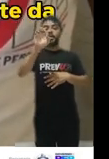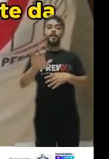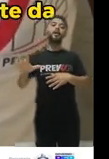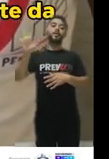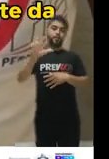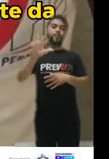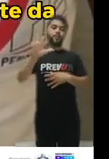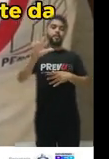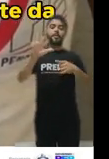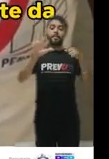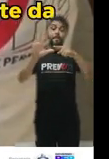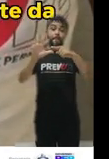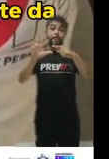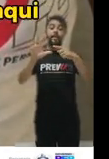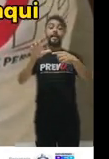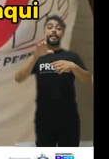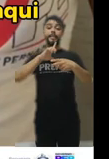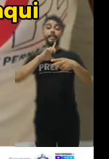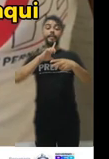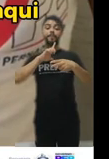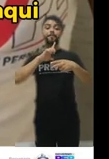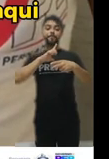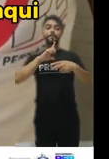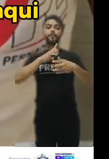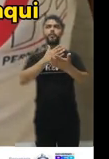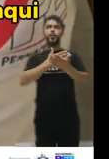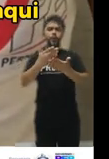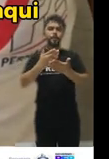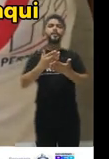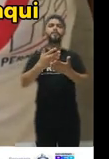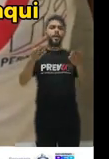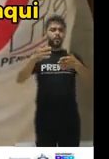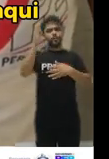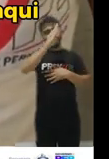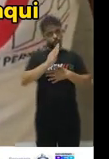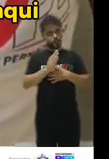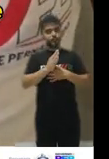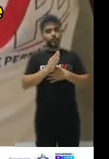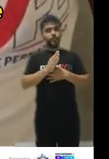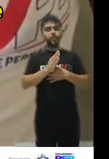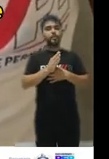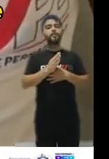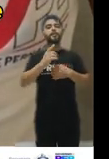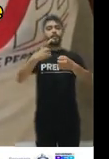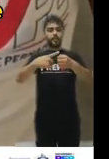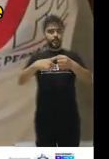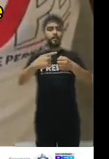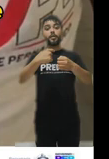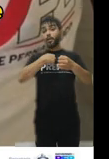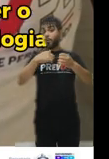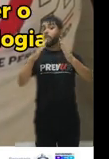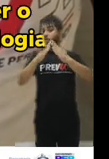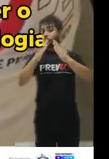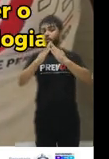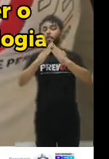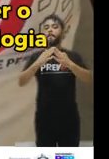faculdade justamente da Europa, que começou esse ano aqui no Brasil, aqui em Jaboatão dos Guararapes,